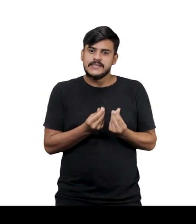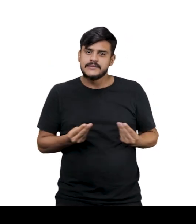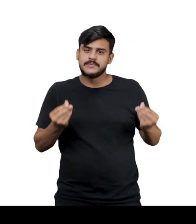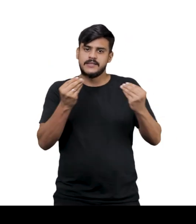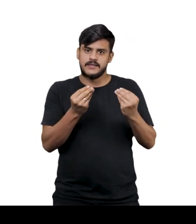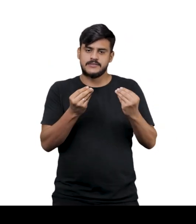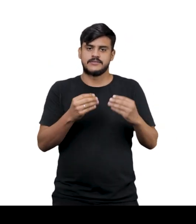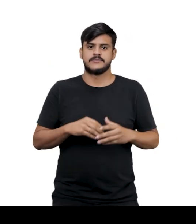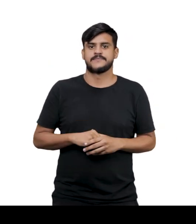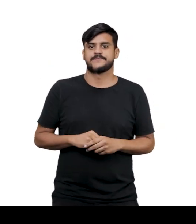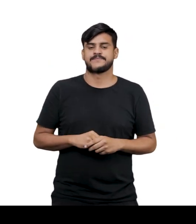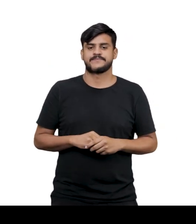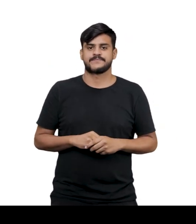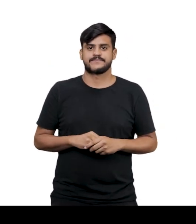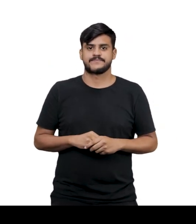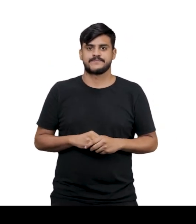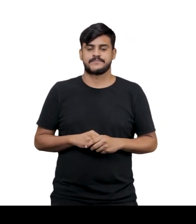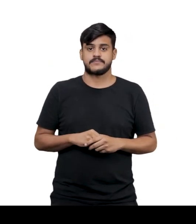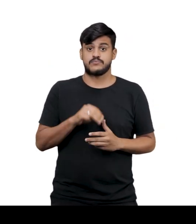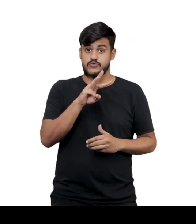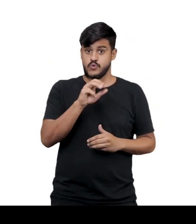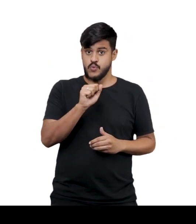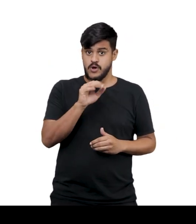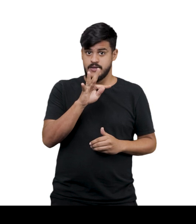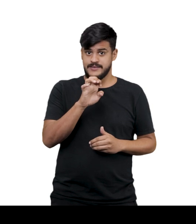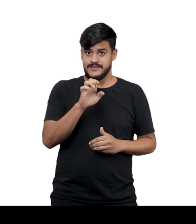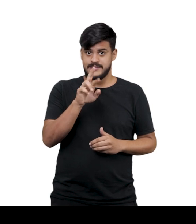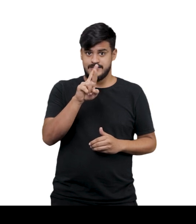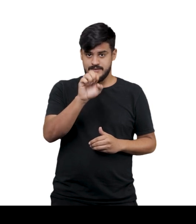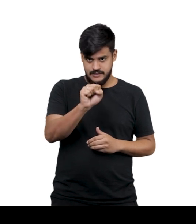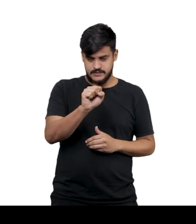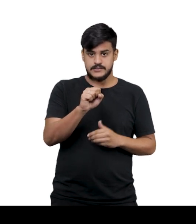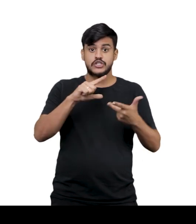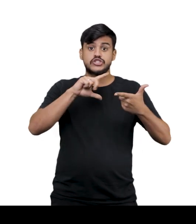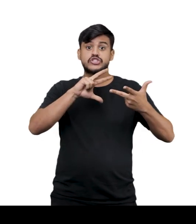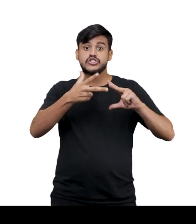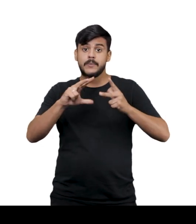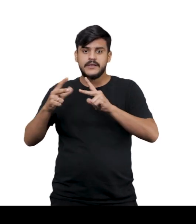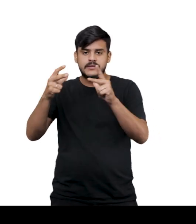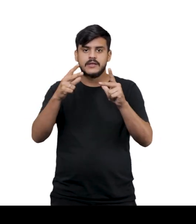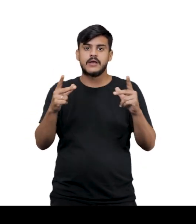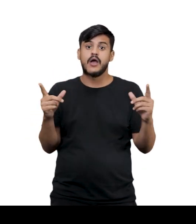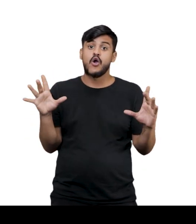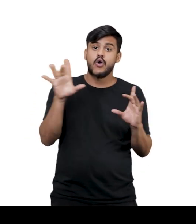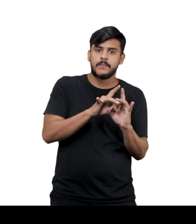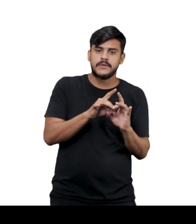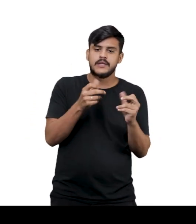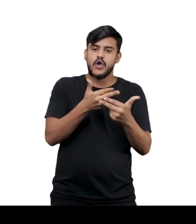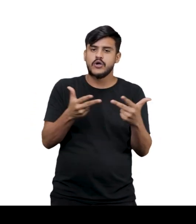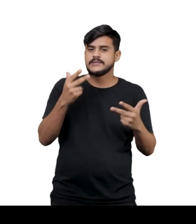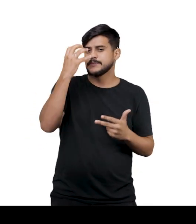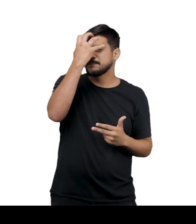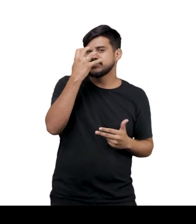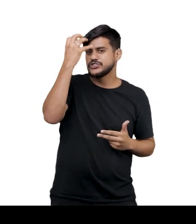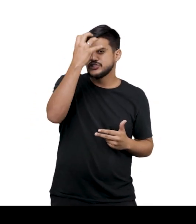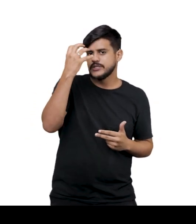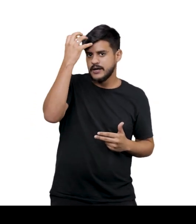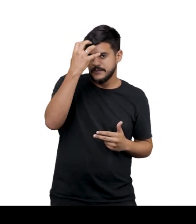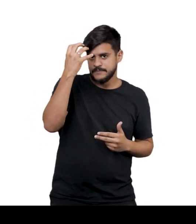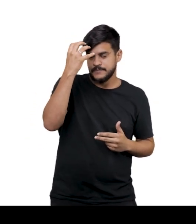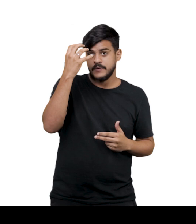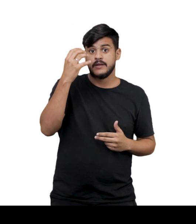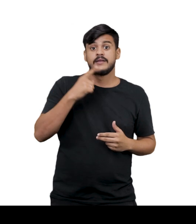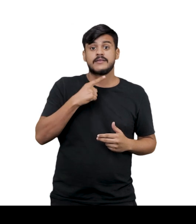do corpo e da sensibilidade. No caso de Waters, a geometria está ligada a conteúdos